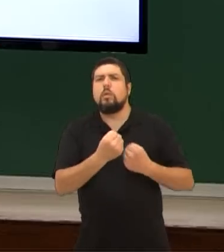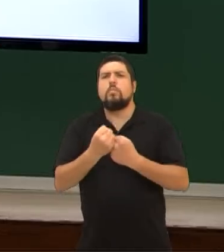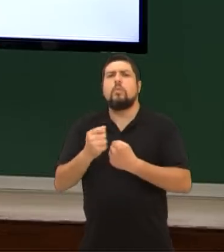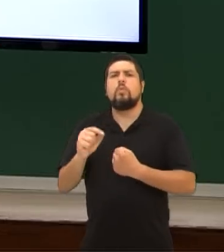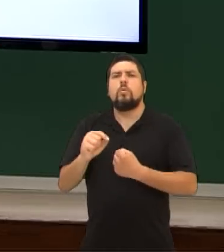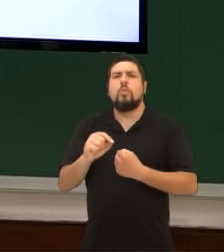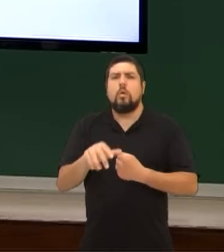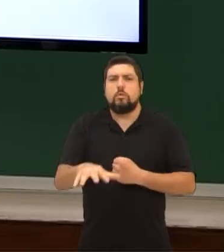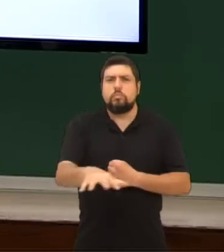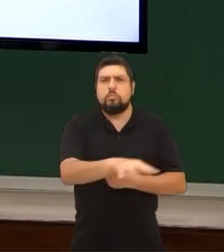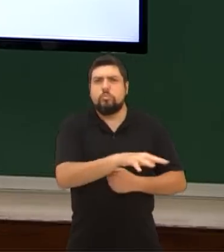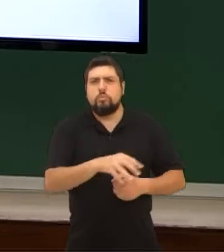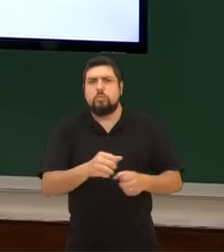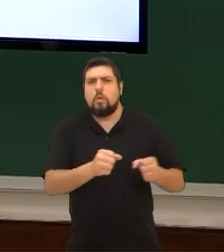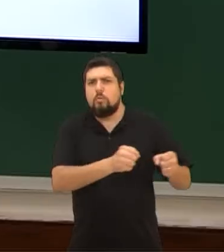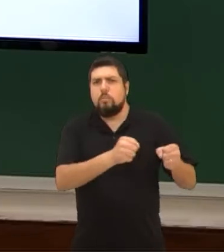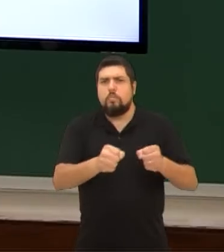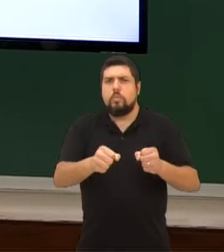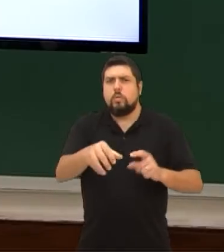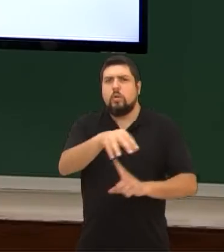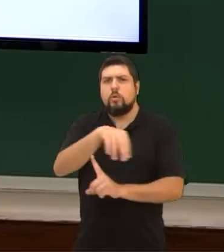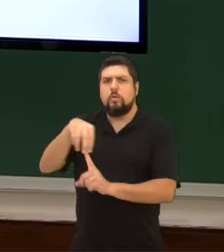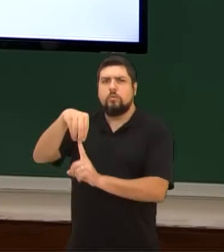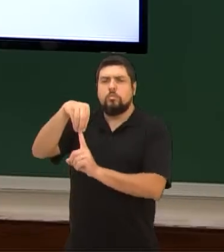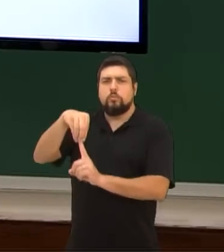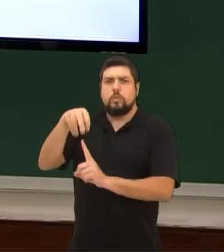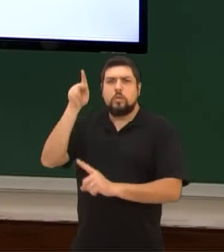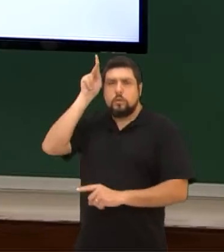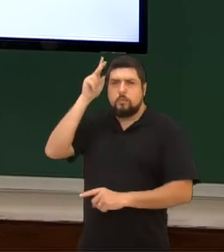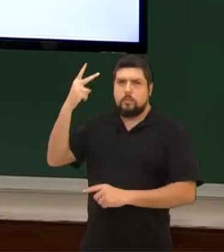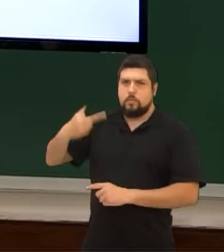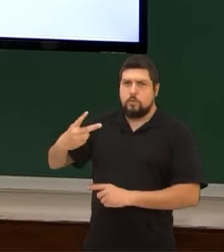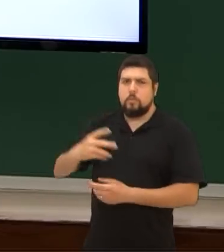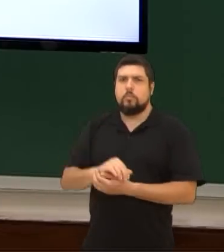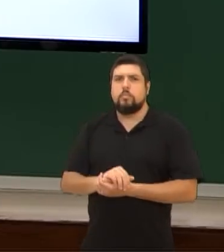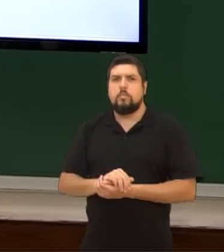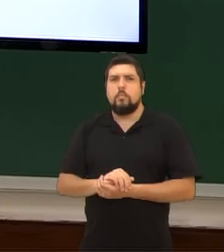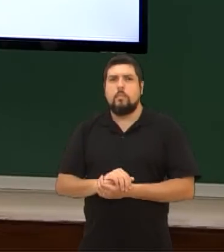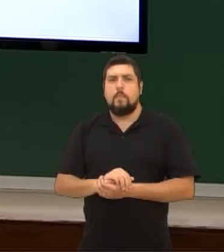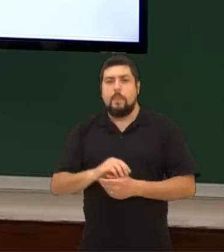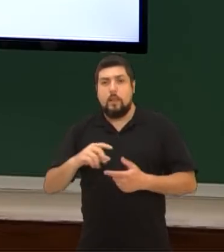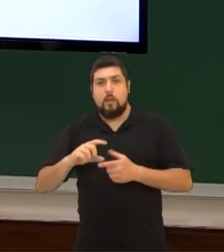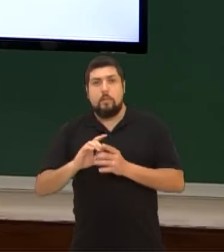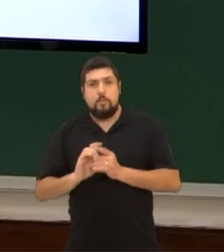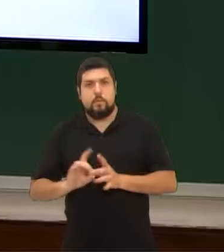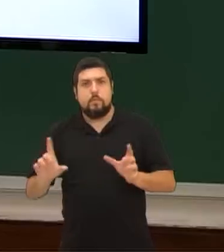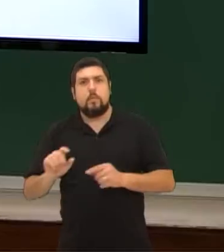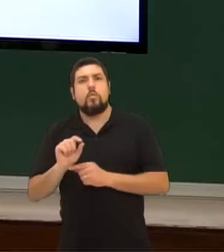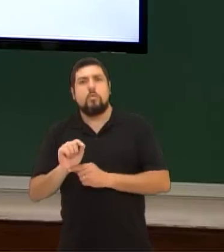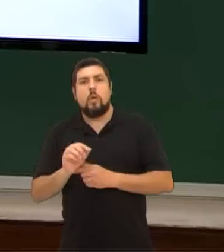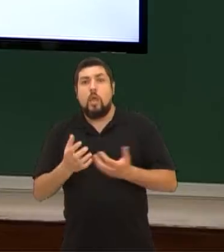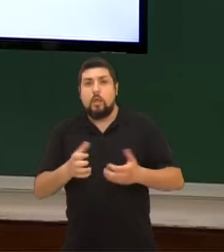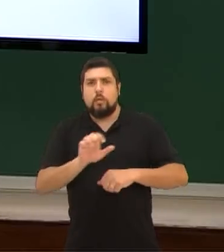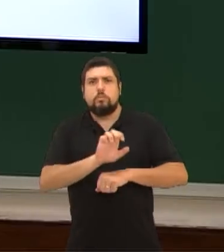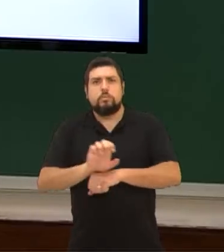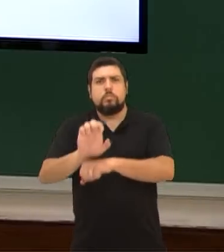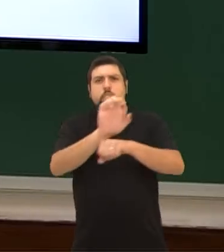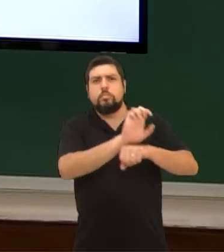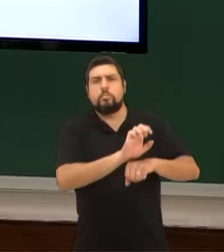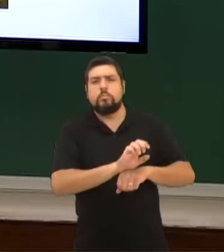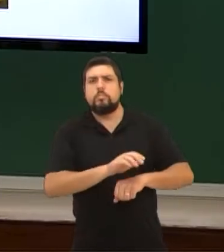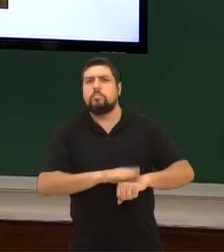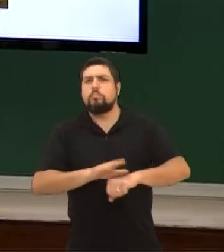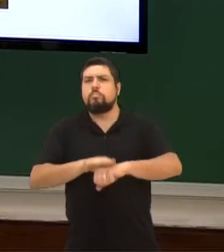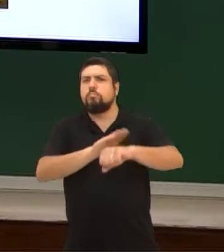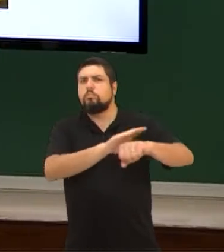maior concentração de poder nas mãos de Dom Pedro II. Já o Partido Liberal, essa maior autonomia das províncias. Vamos